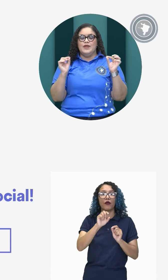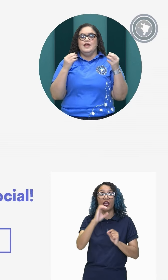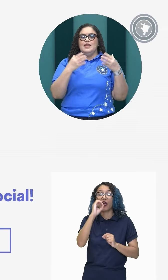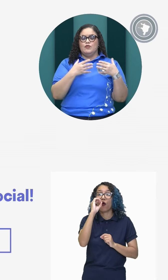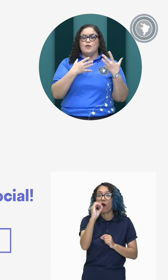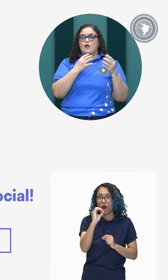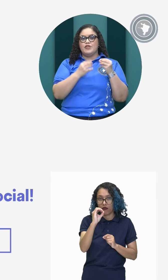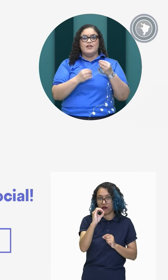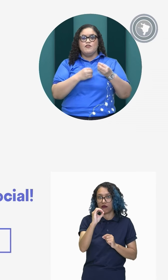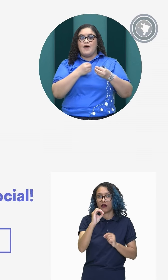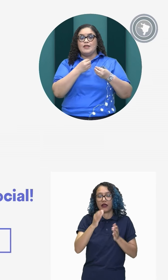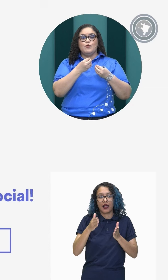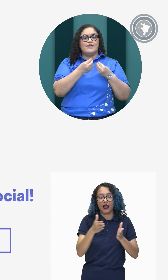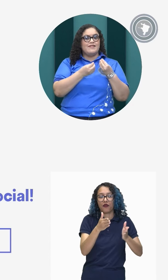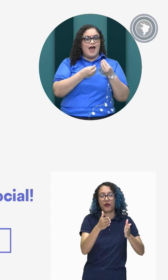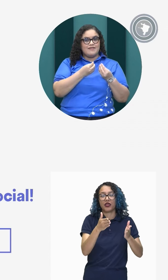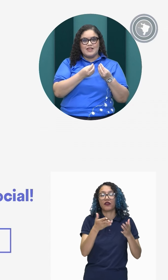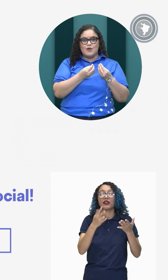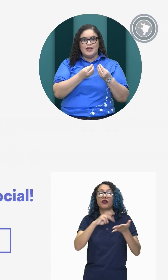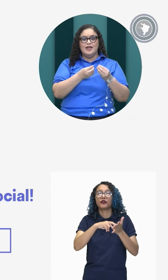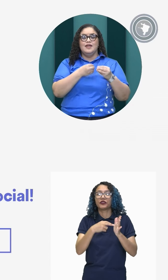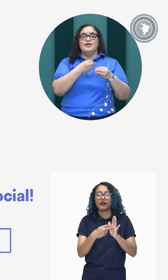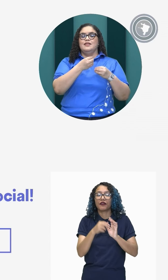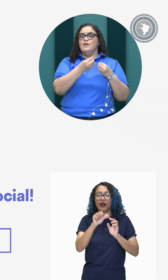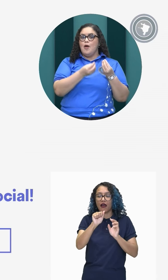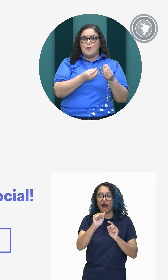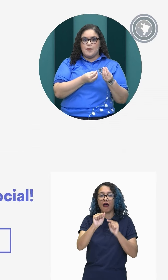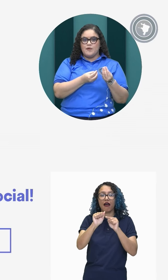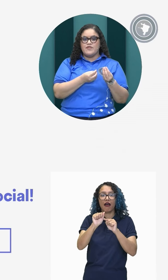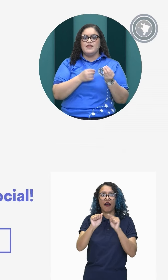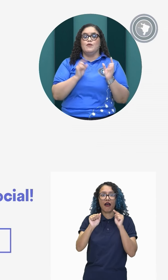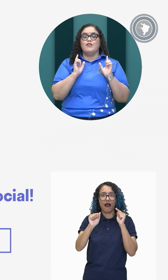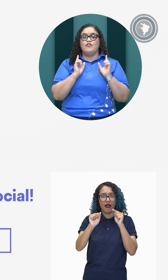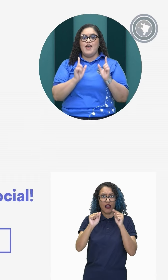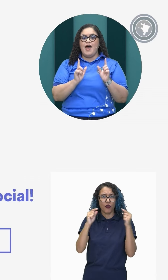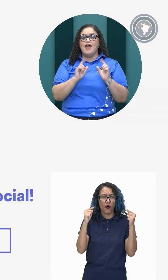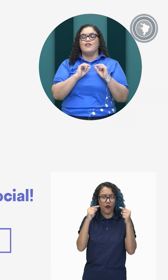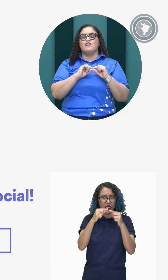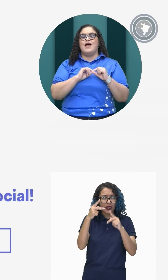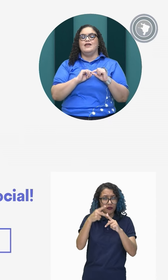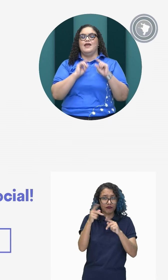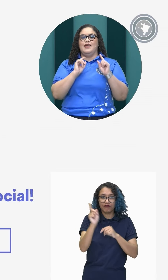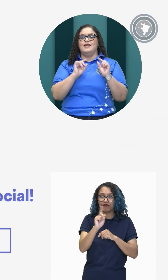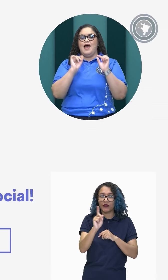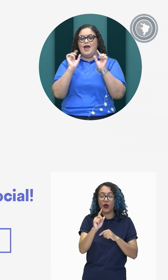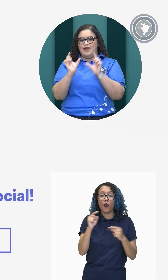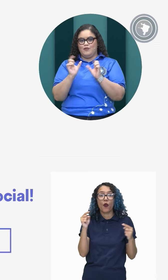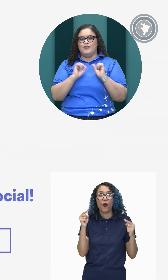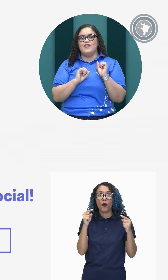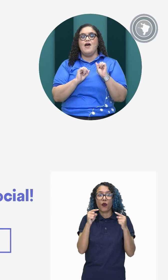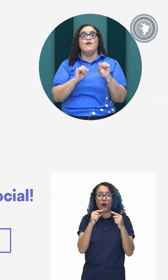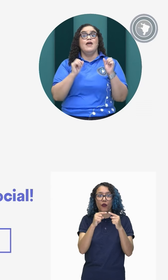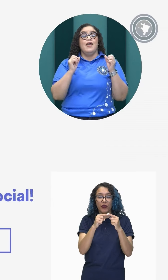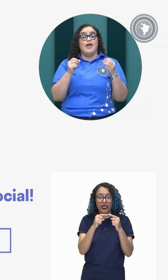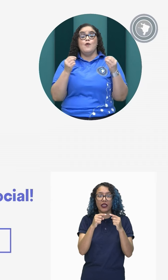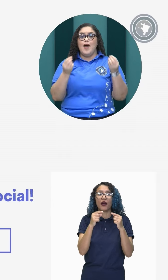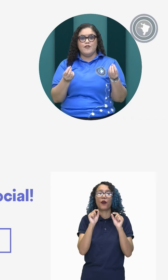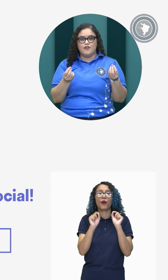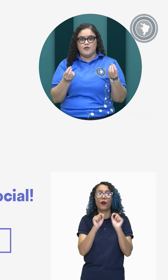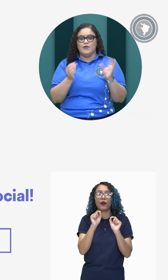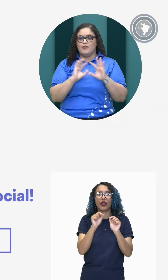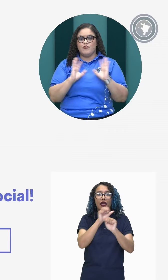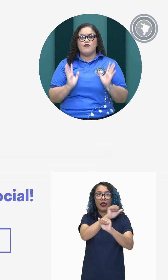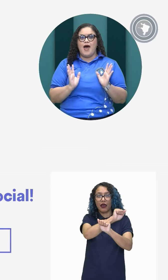caminho. Isso me mostra que, de fato, esse azinho aí não é uma preposição. Este a, que está aí em a rede social, é